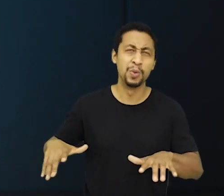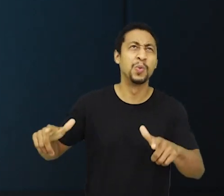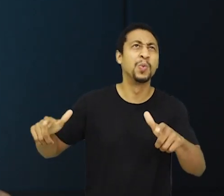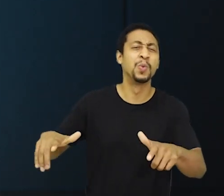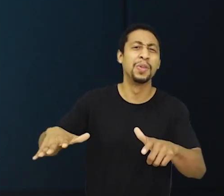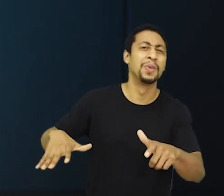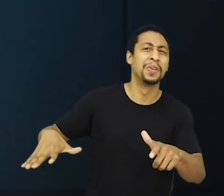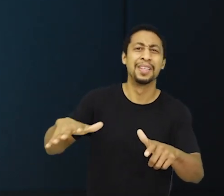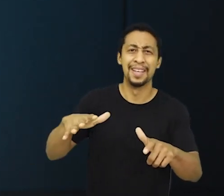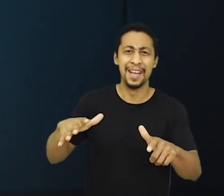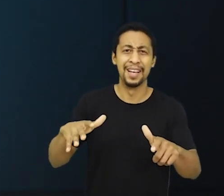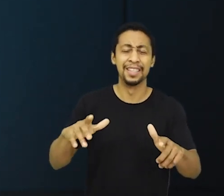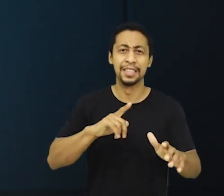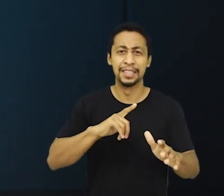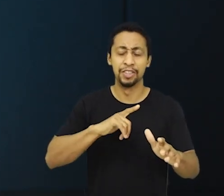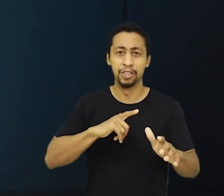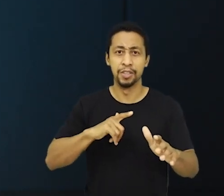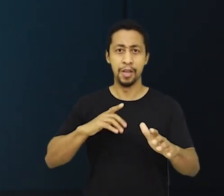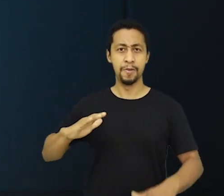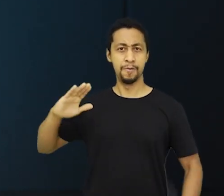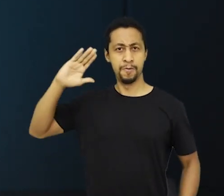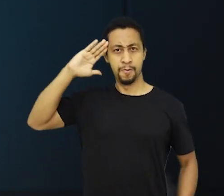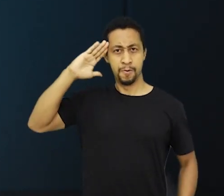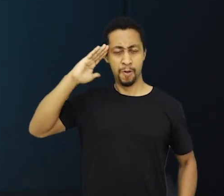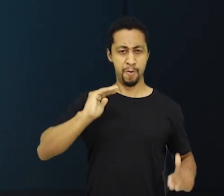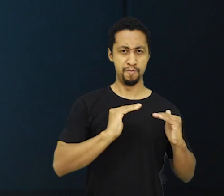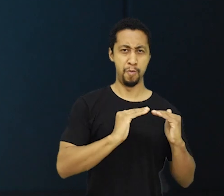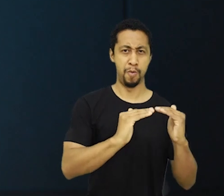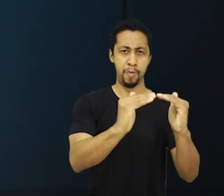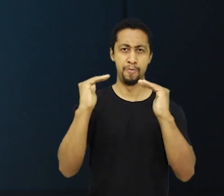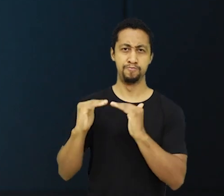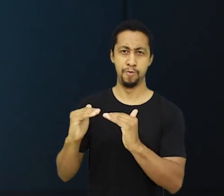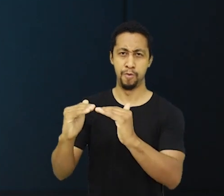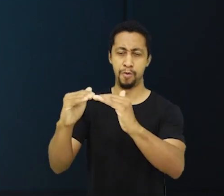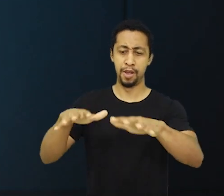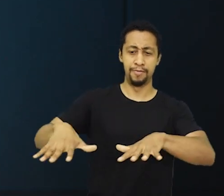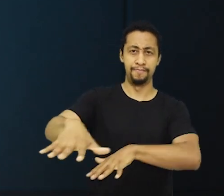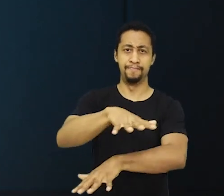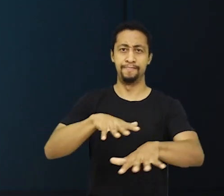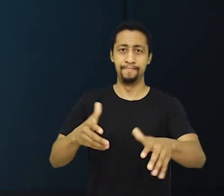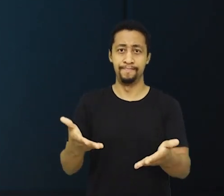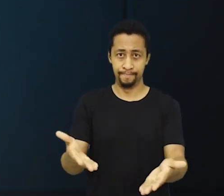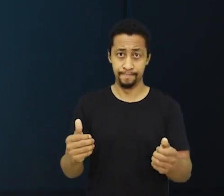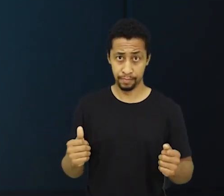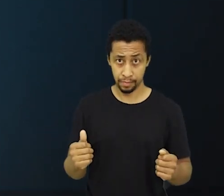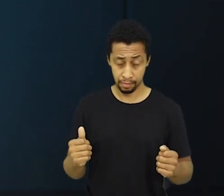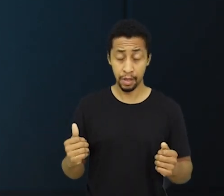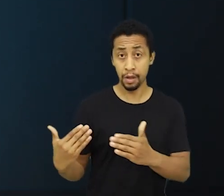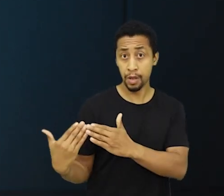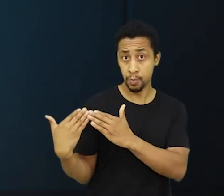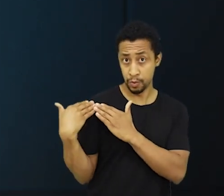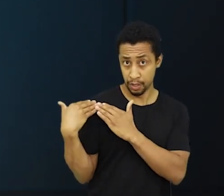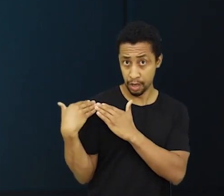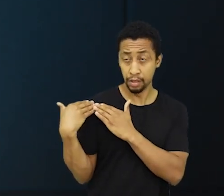ou de uma circunscrição militar. Portanto, a responsabilidade civil, o que é a responsabilidade civil? A